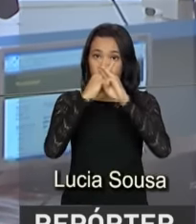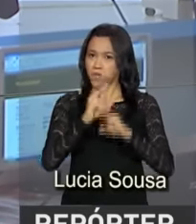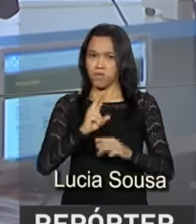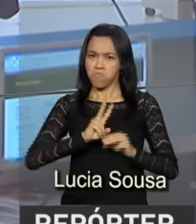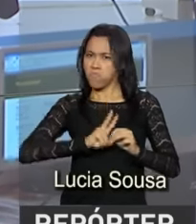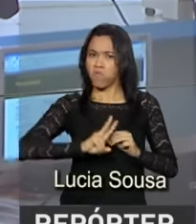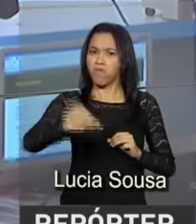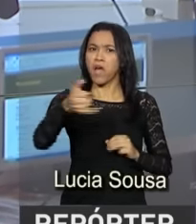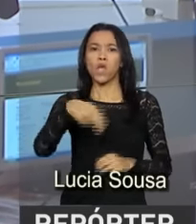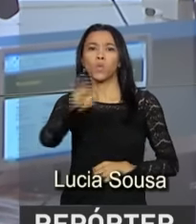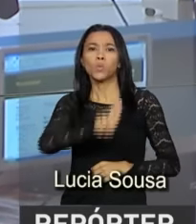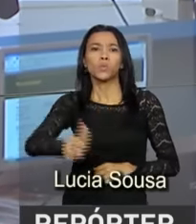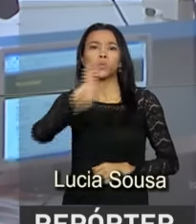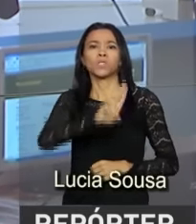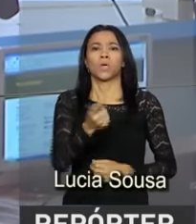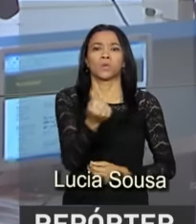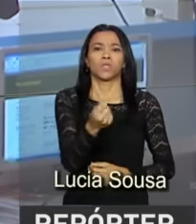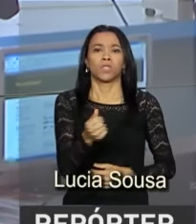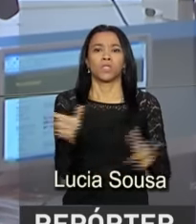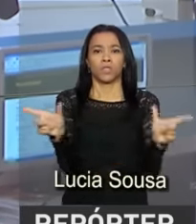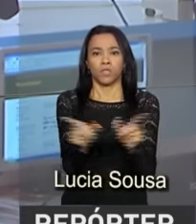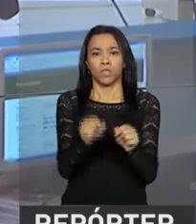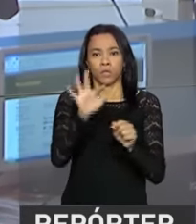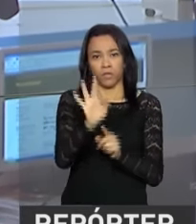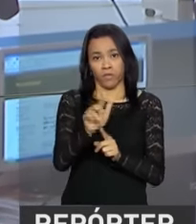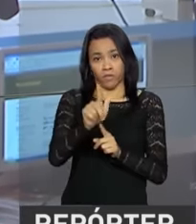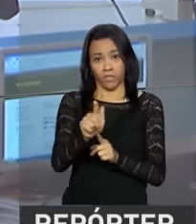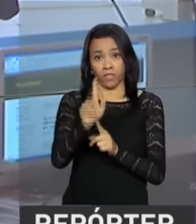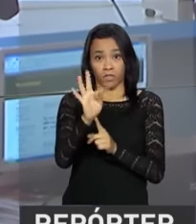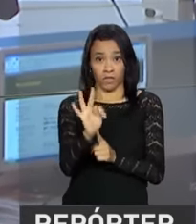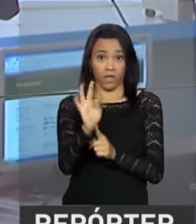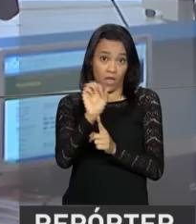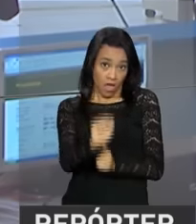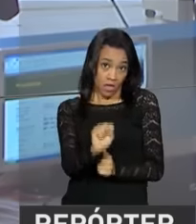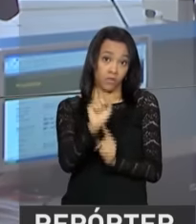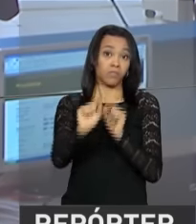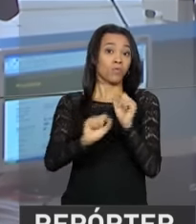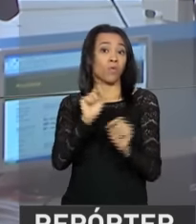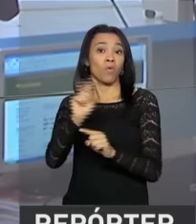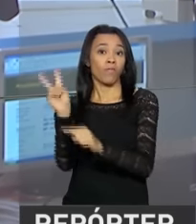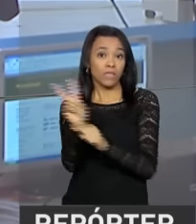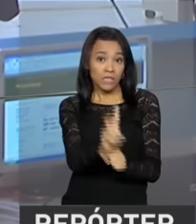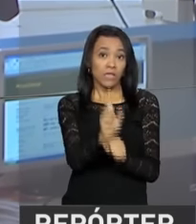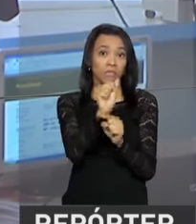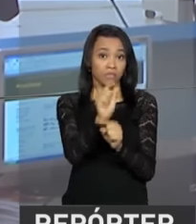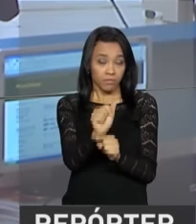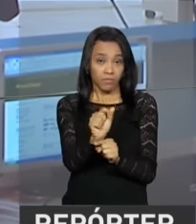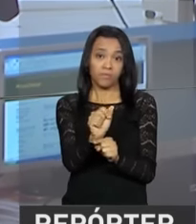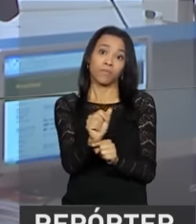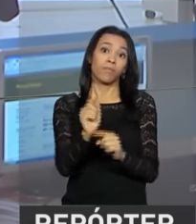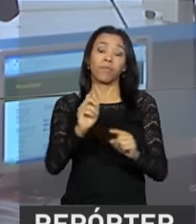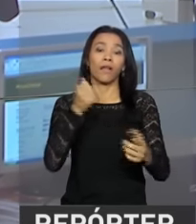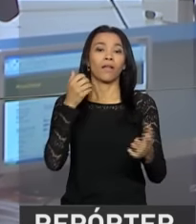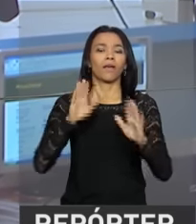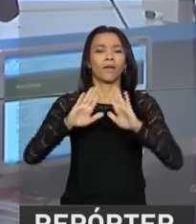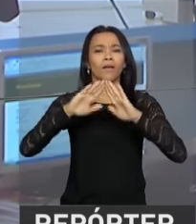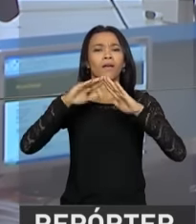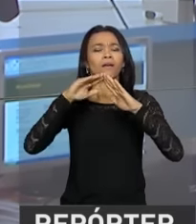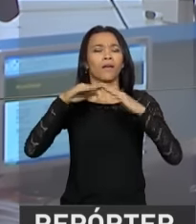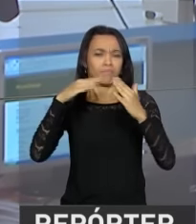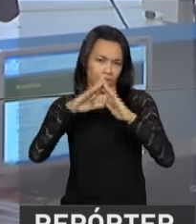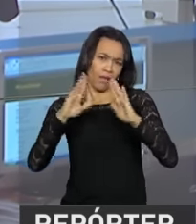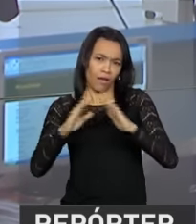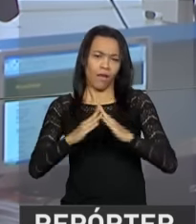vai mais usar recursos do FGTS para financiar moradias do programa Minha Casa Minha Vida. A decisão foi publicada hoje